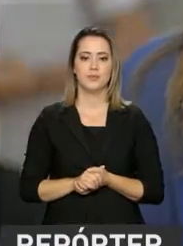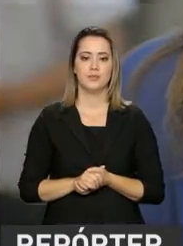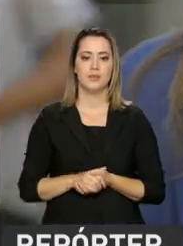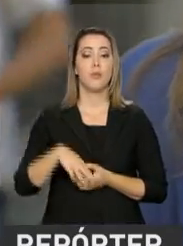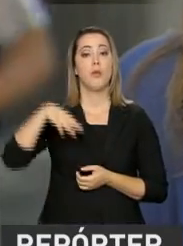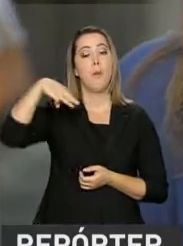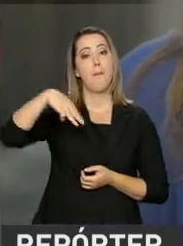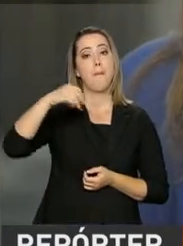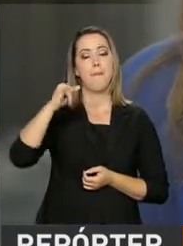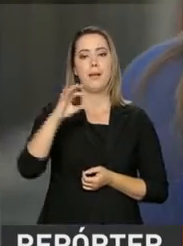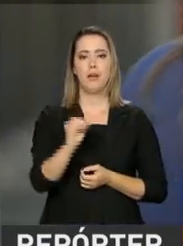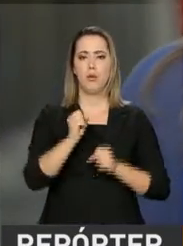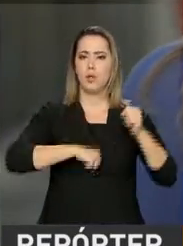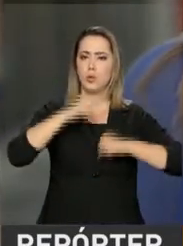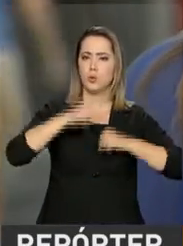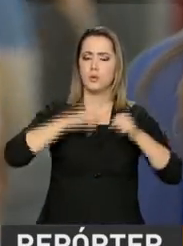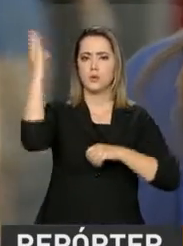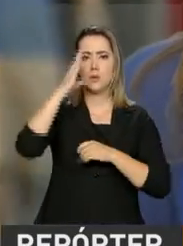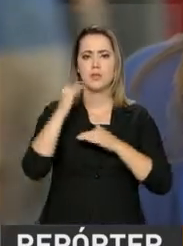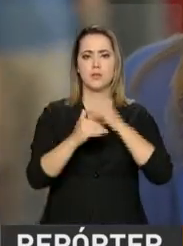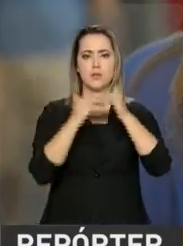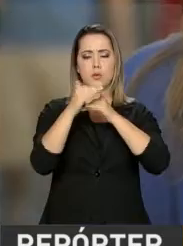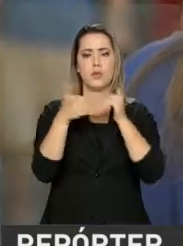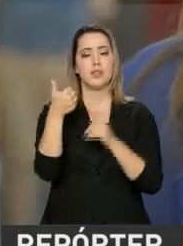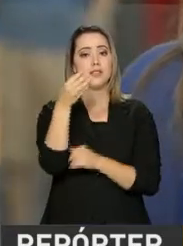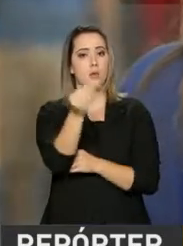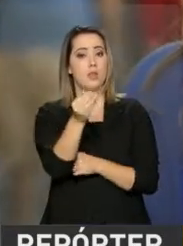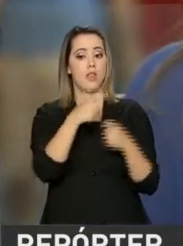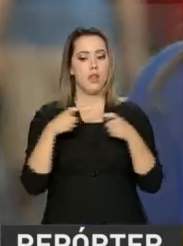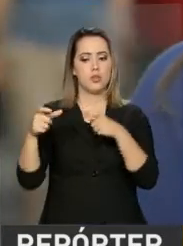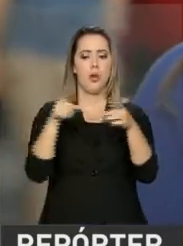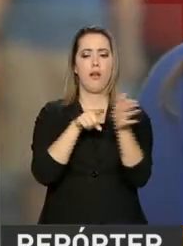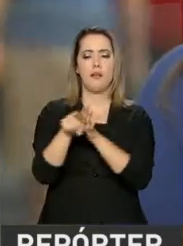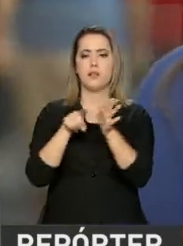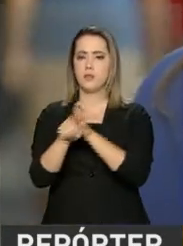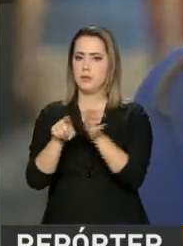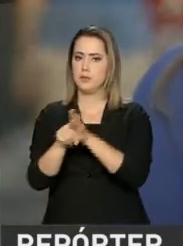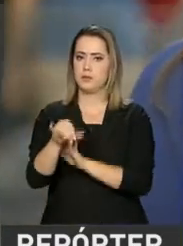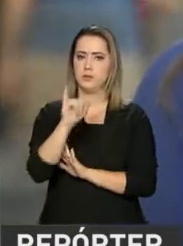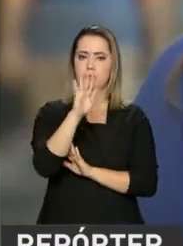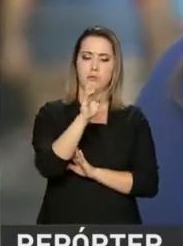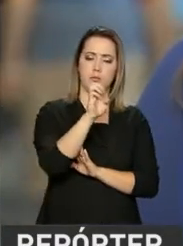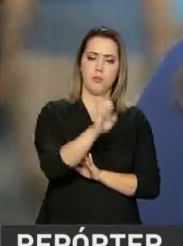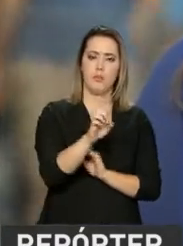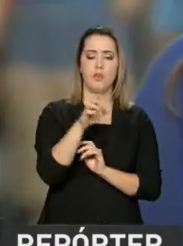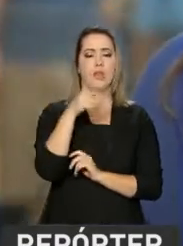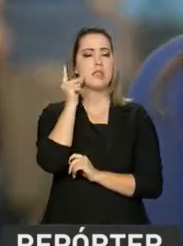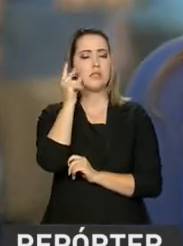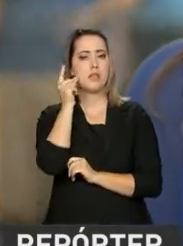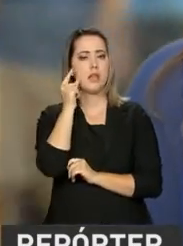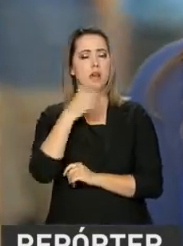em maio a produção industrial do brasil cresceu em dez dos 14 locais pesquisados pelo ibge o ceará na bahia